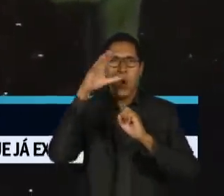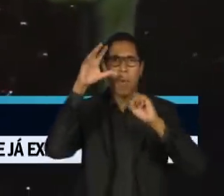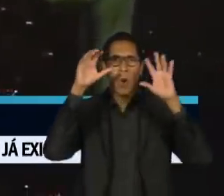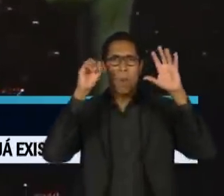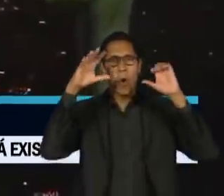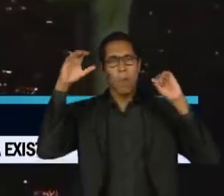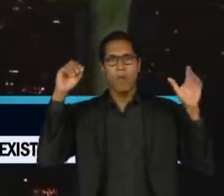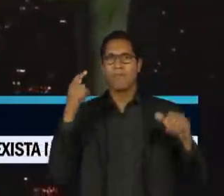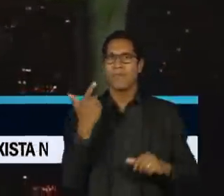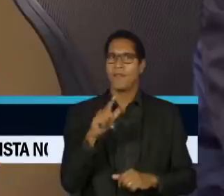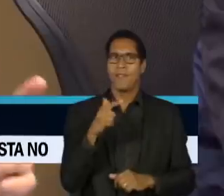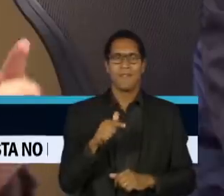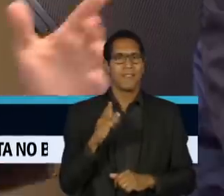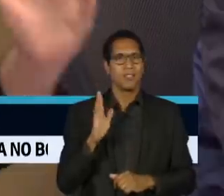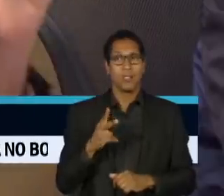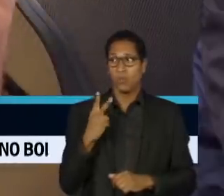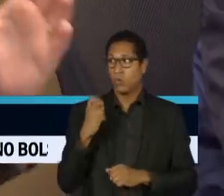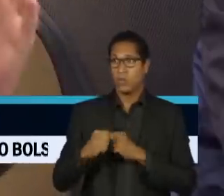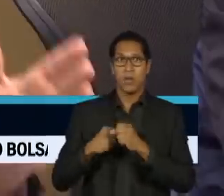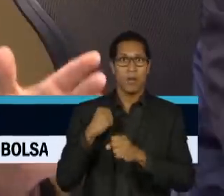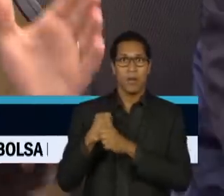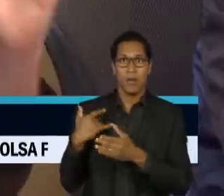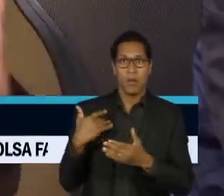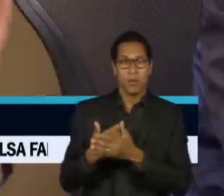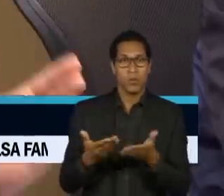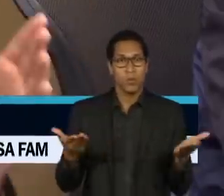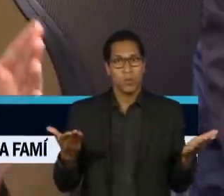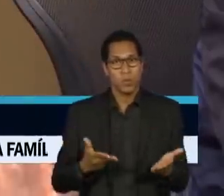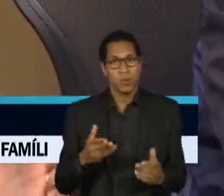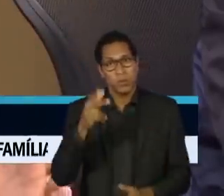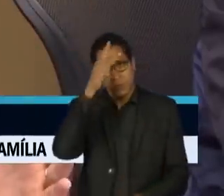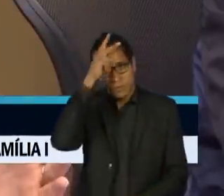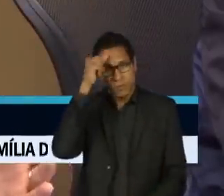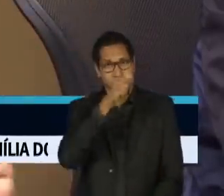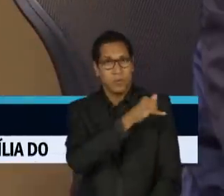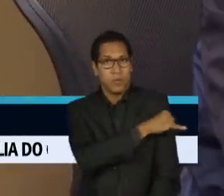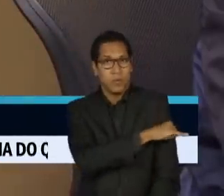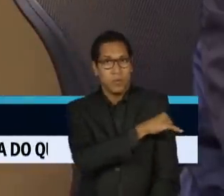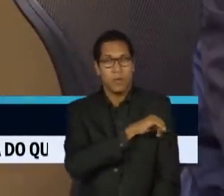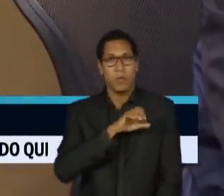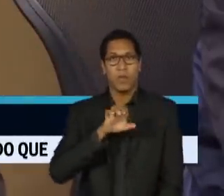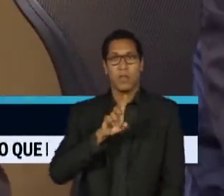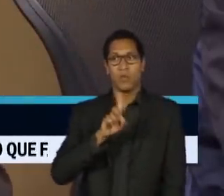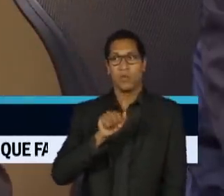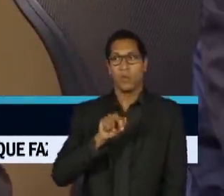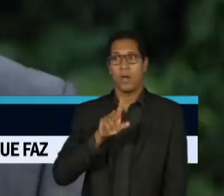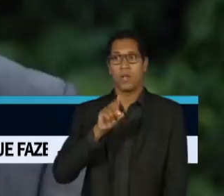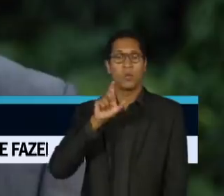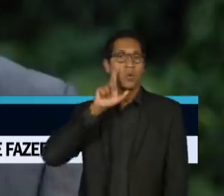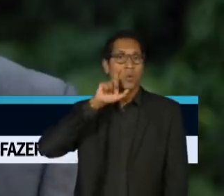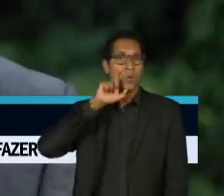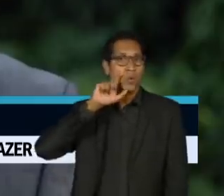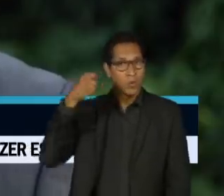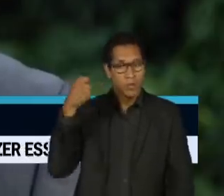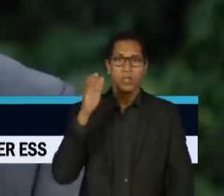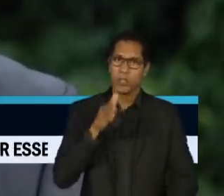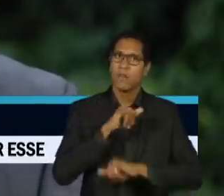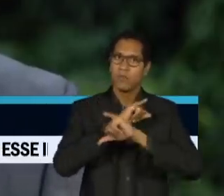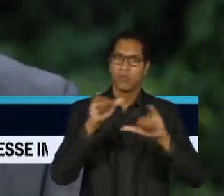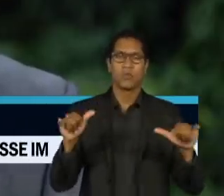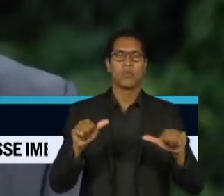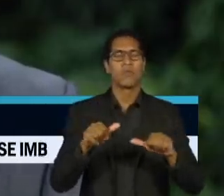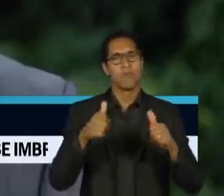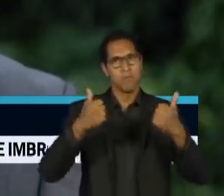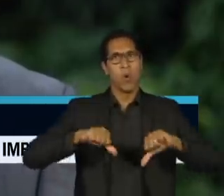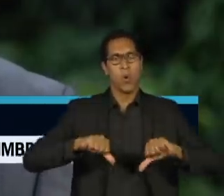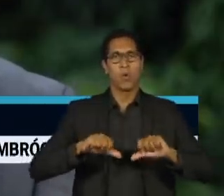pelo 2º ano seguido. Hoje, o prefeito do Rio de Janeiro, Eduardo Paes, anunciou o cancelamento da festa. Mas para o governador Cláudio Castro, a